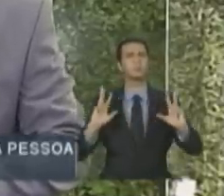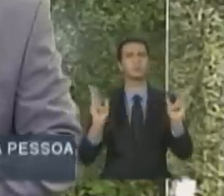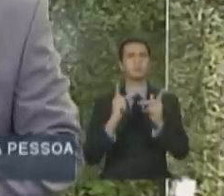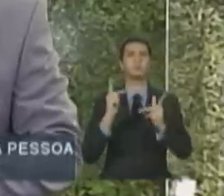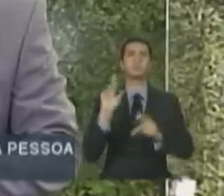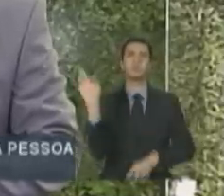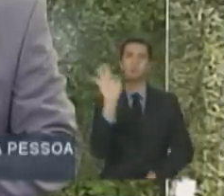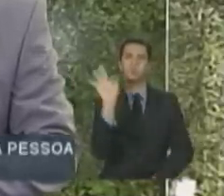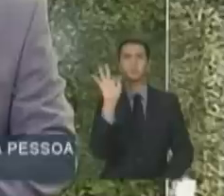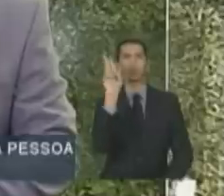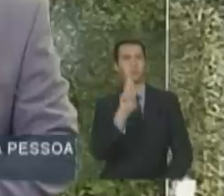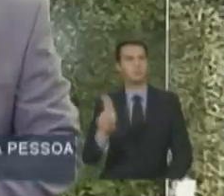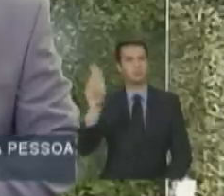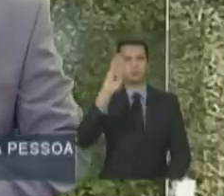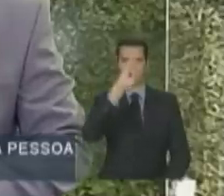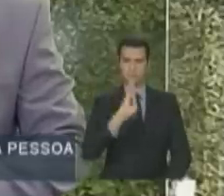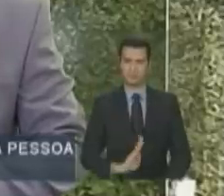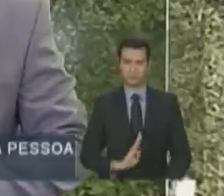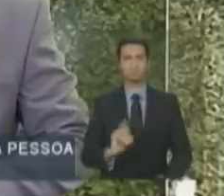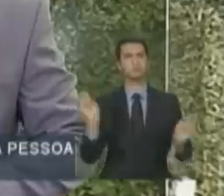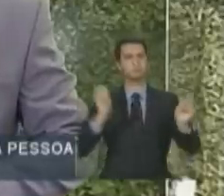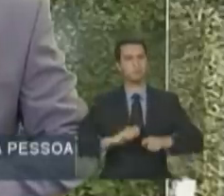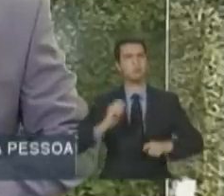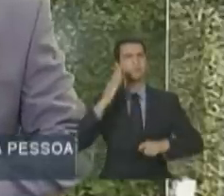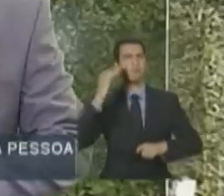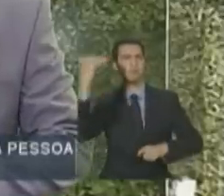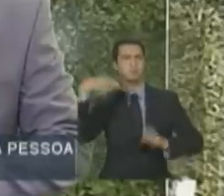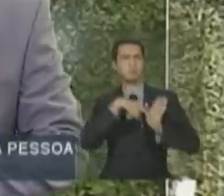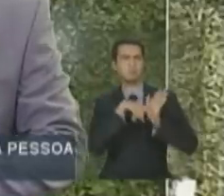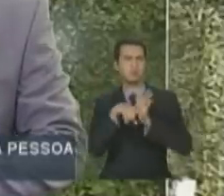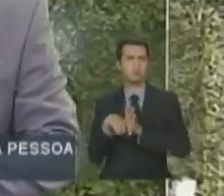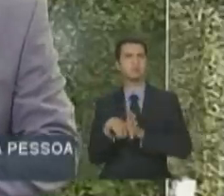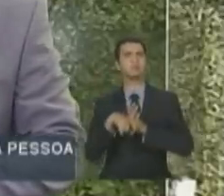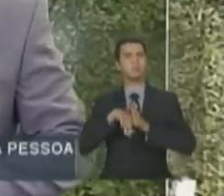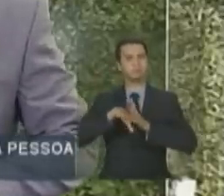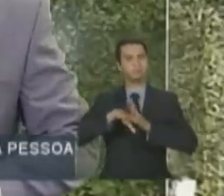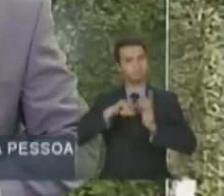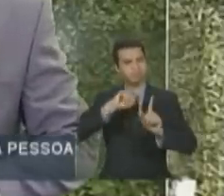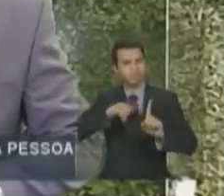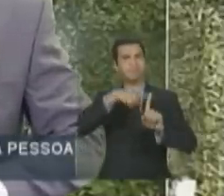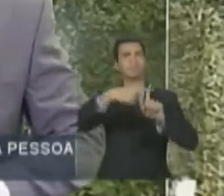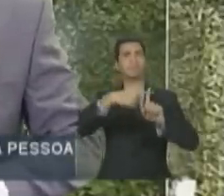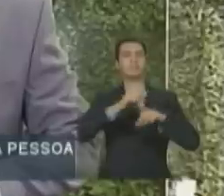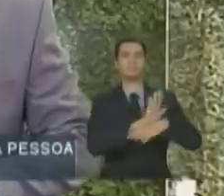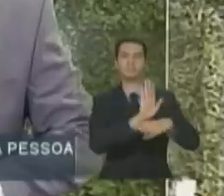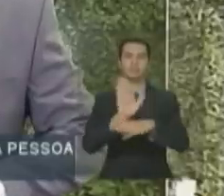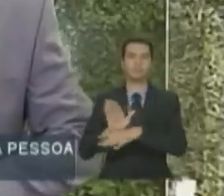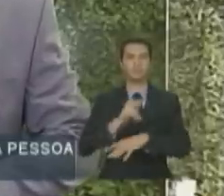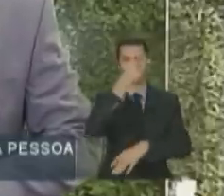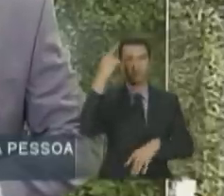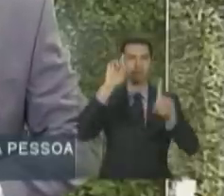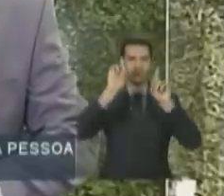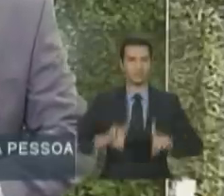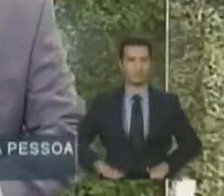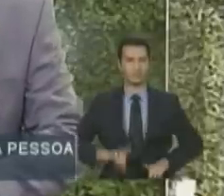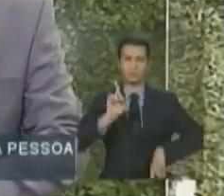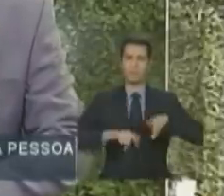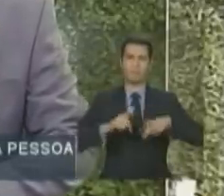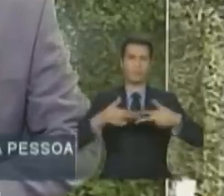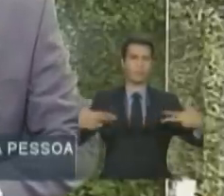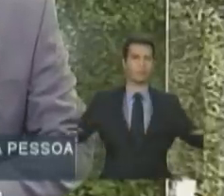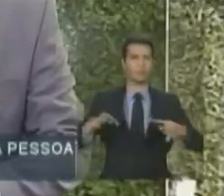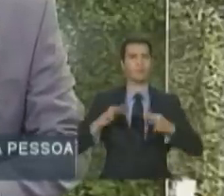pública brasileira e assim desenvolvermos muito mais produtos para as pessoas com deficiência. Senhoras e